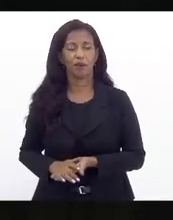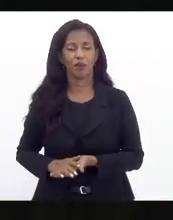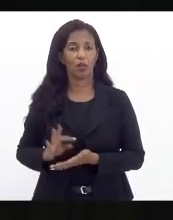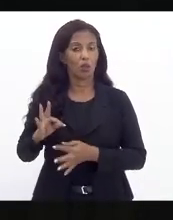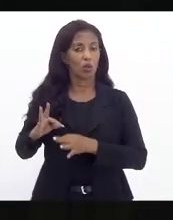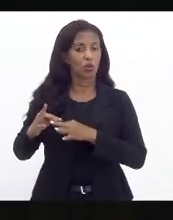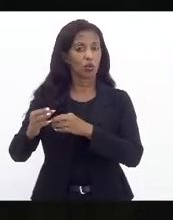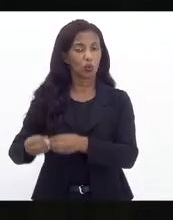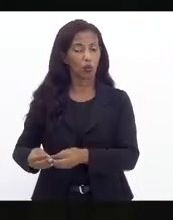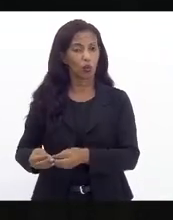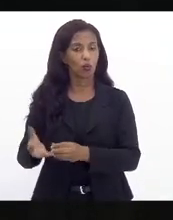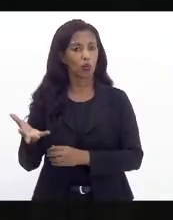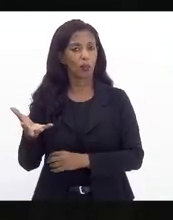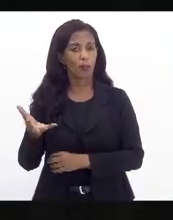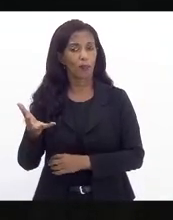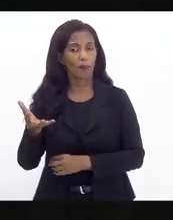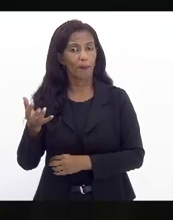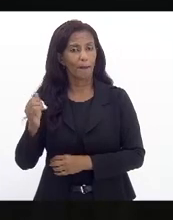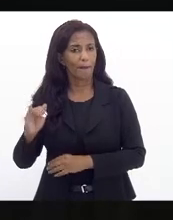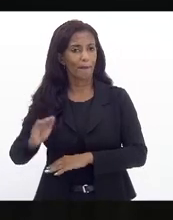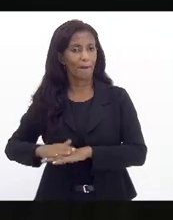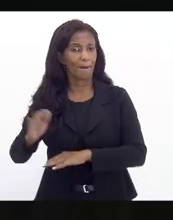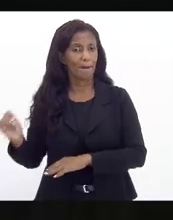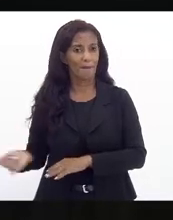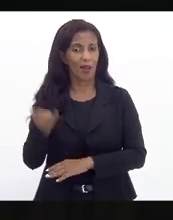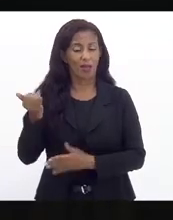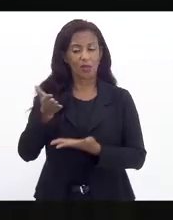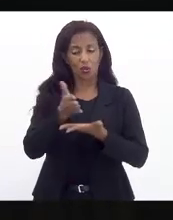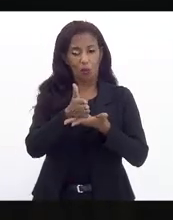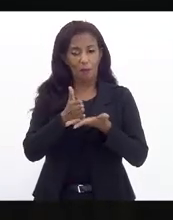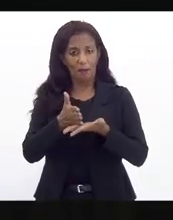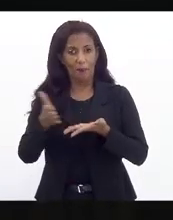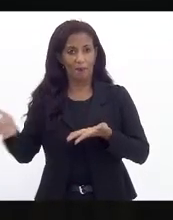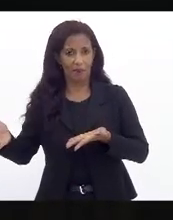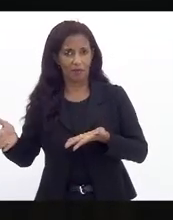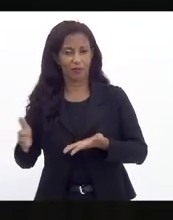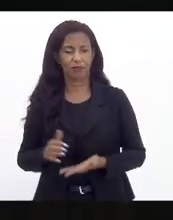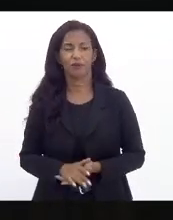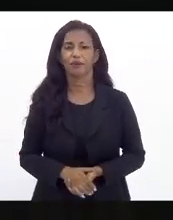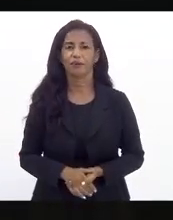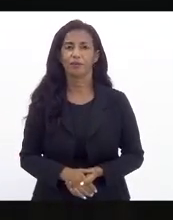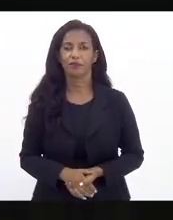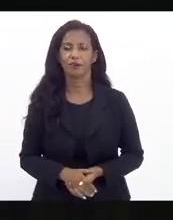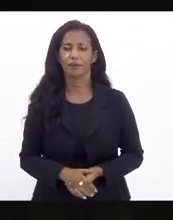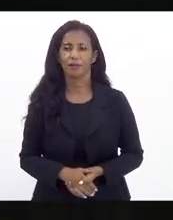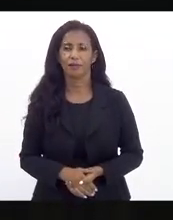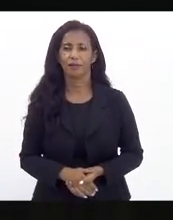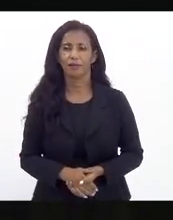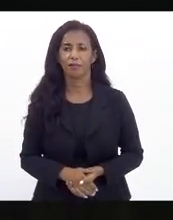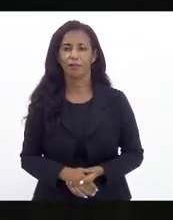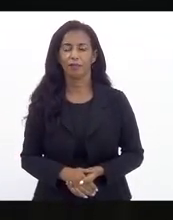integral do benefício mais vantajoso ou de uma parte de cada um dos demais benefícios apurada